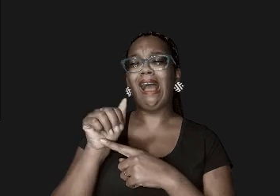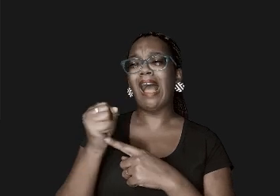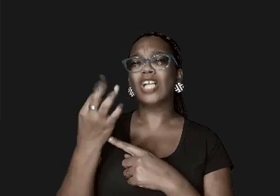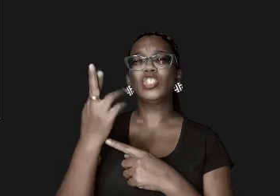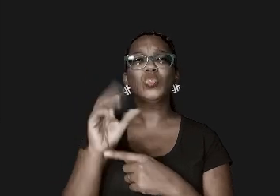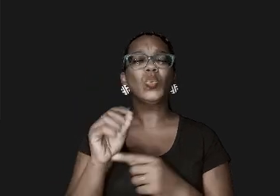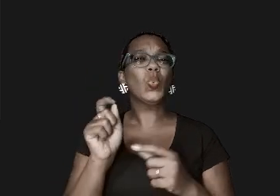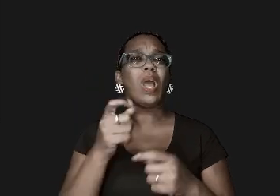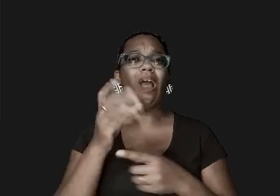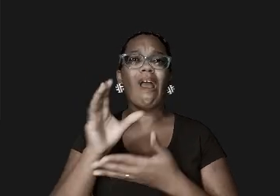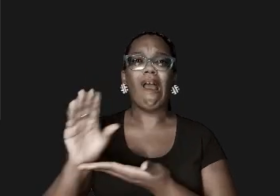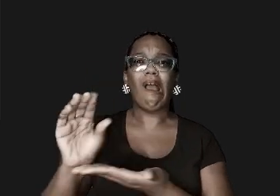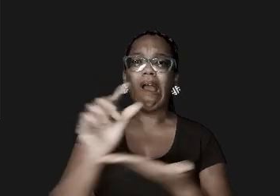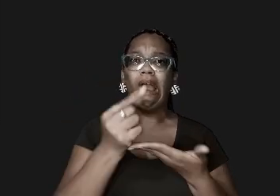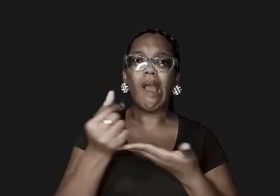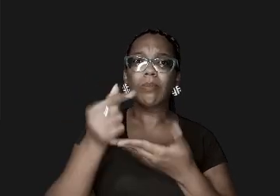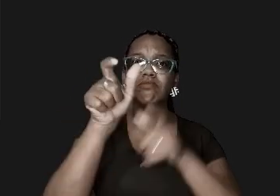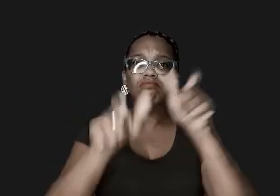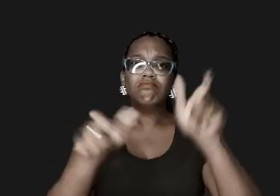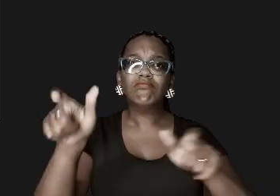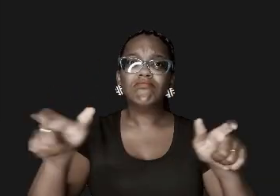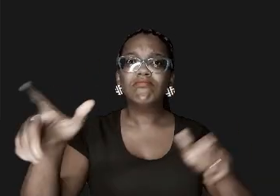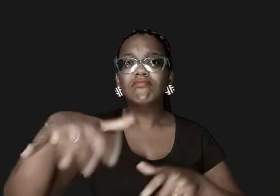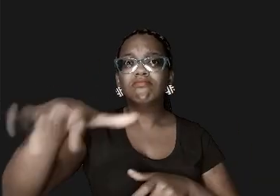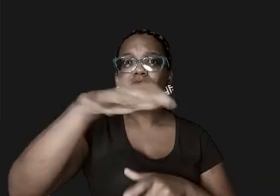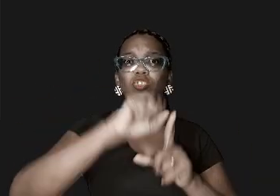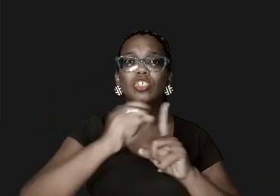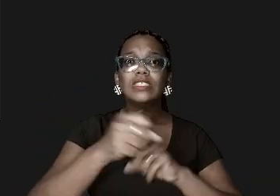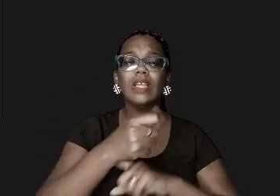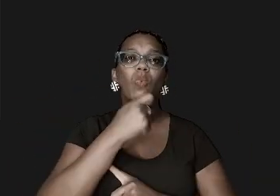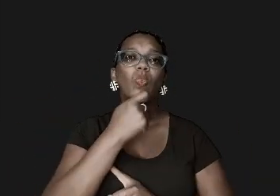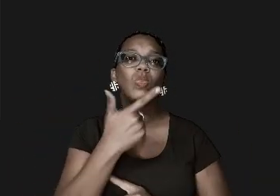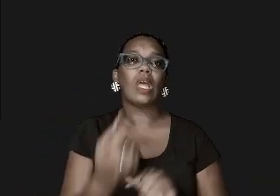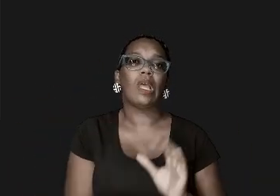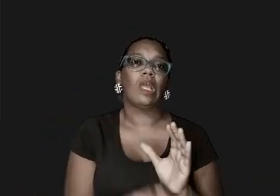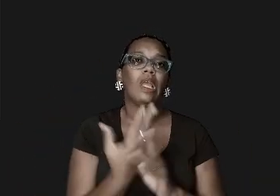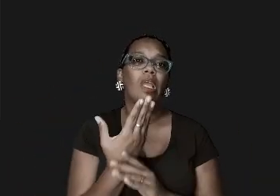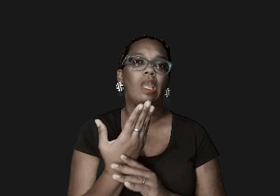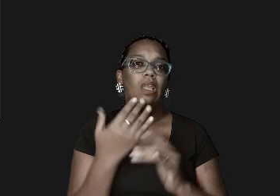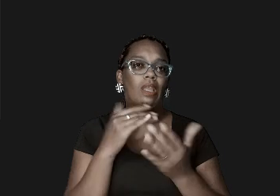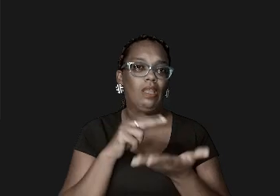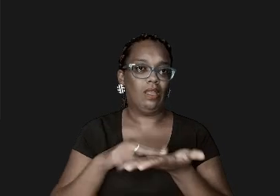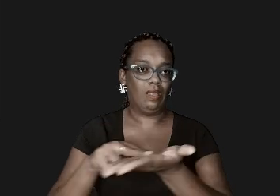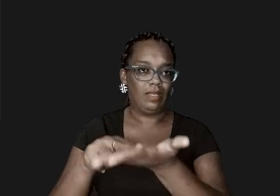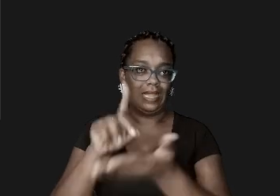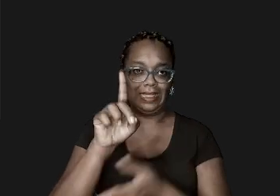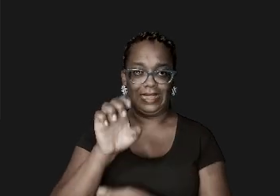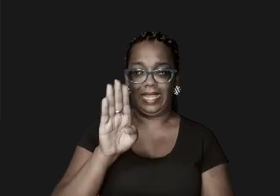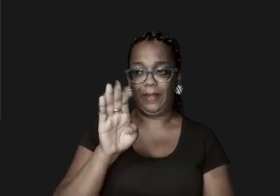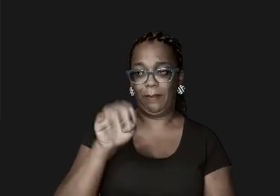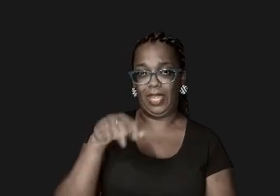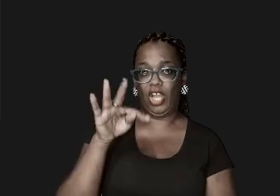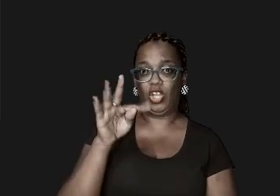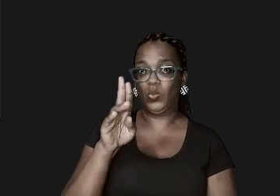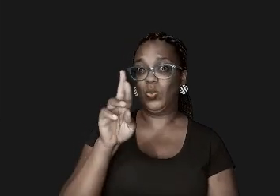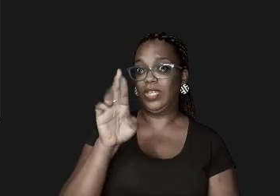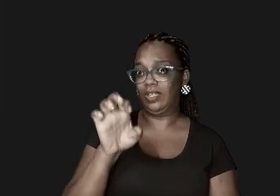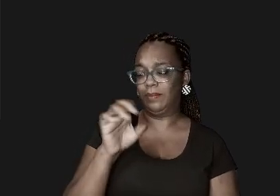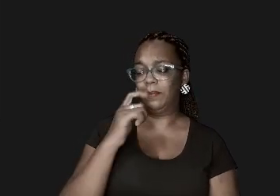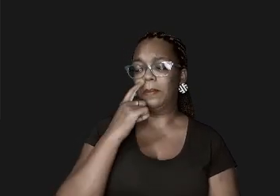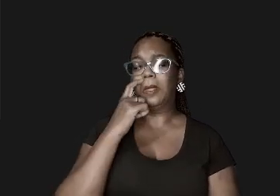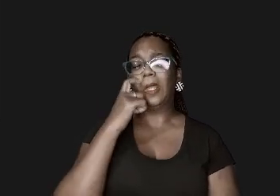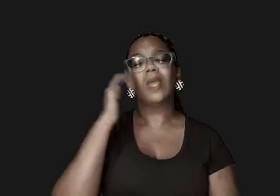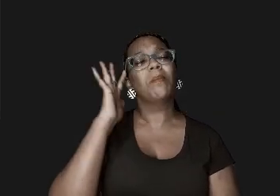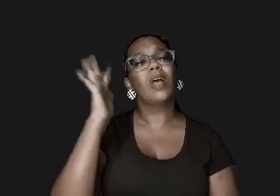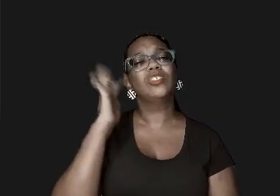Que relato hoje pela mudança no direito societário a própria e quando o próprio capital social já não é